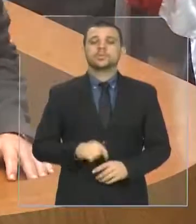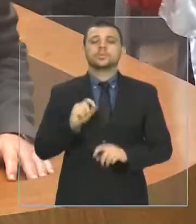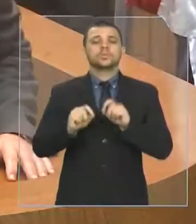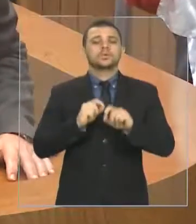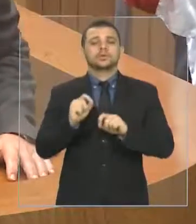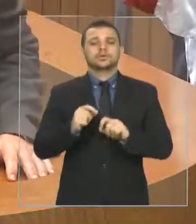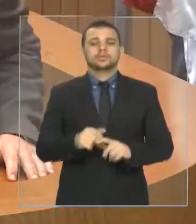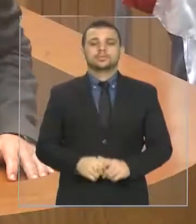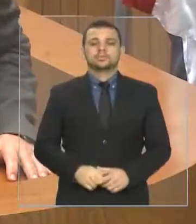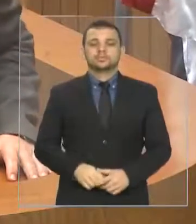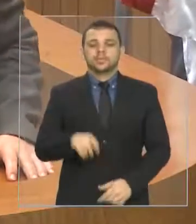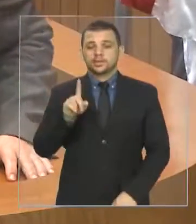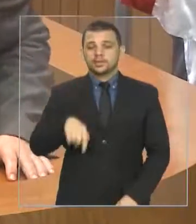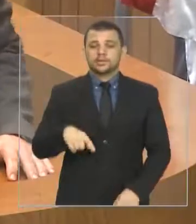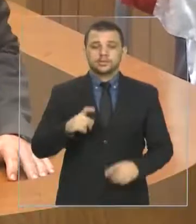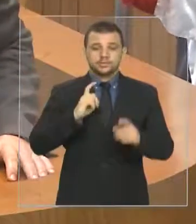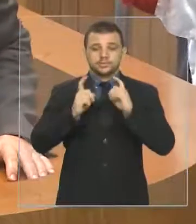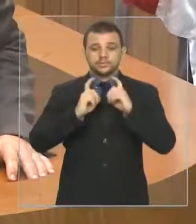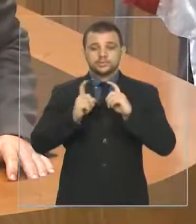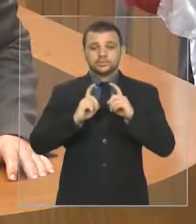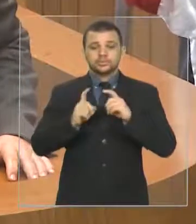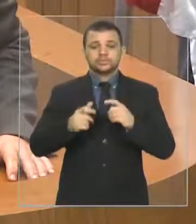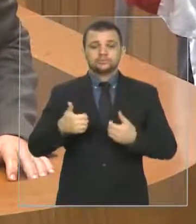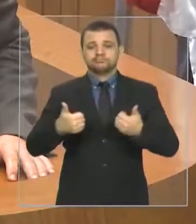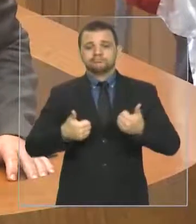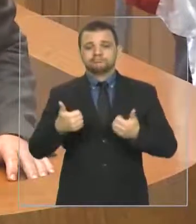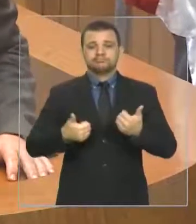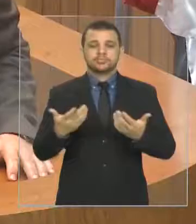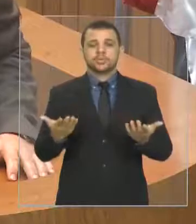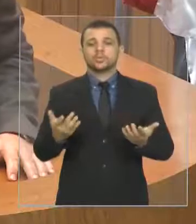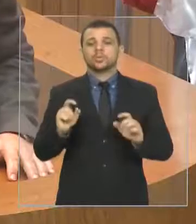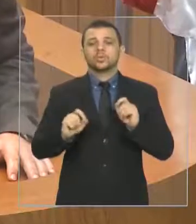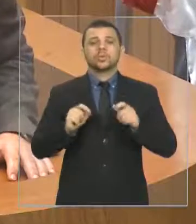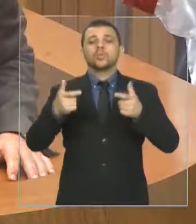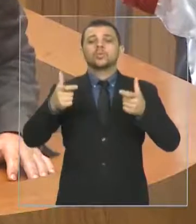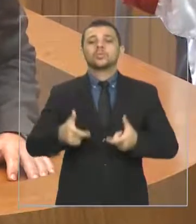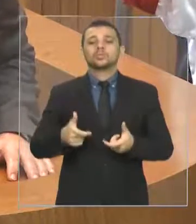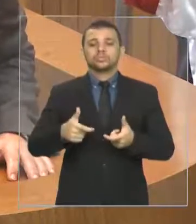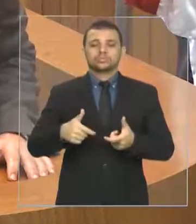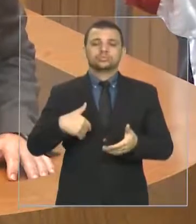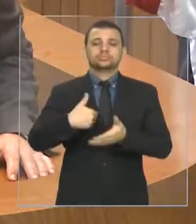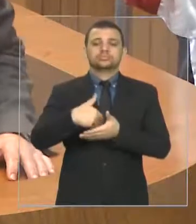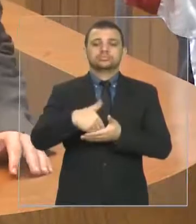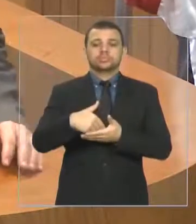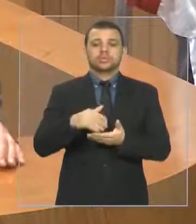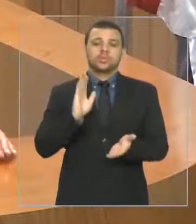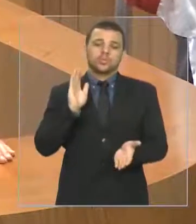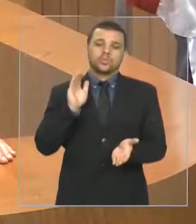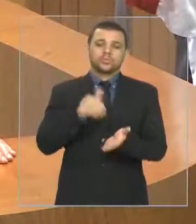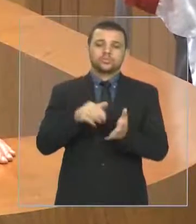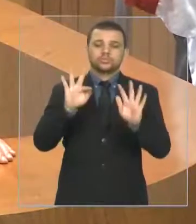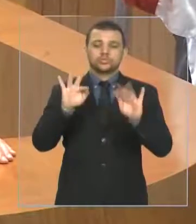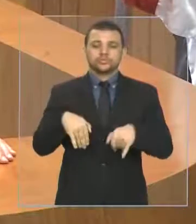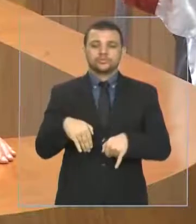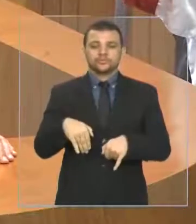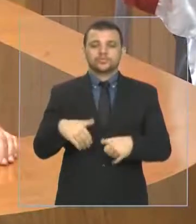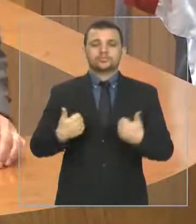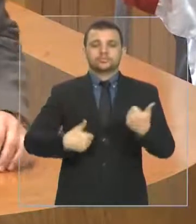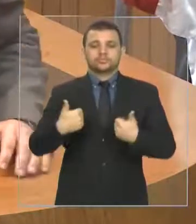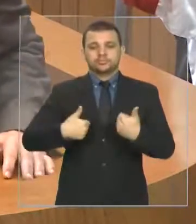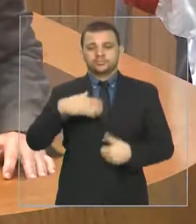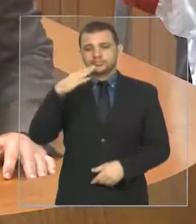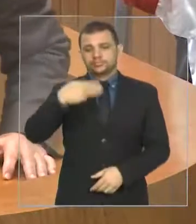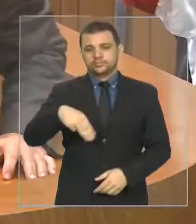a discussão de onde será o local da final do Campeonato Maranhense. Inicialmente,